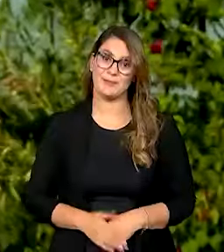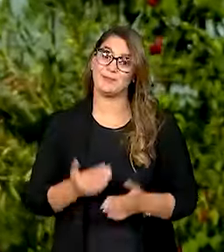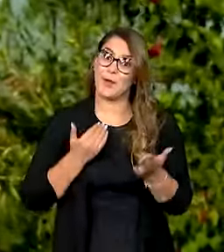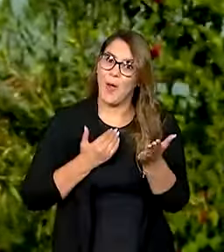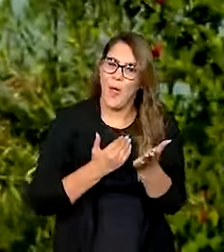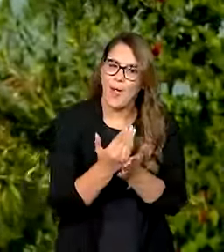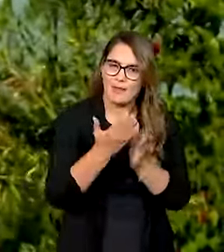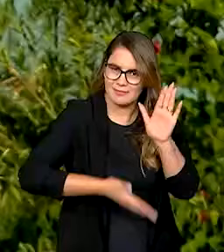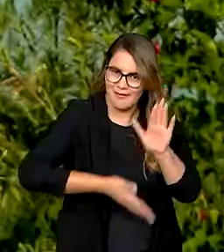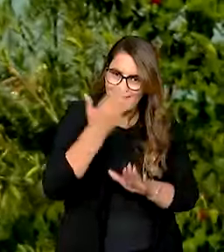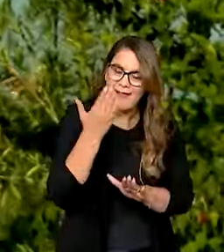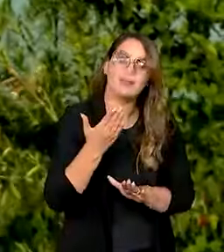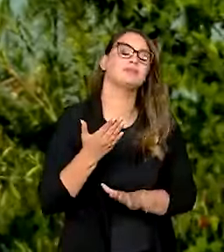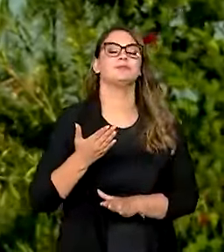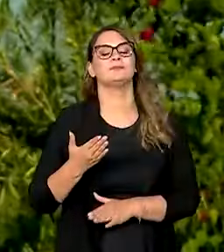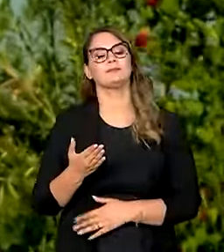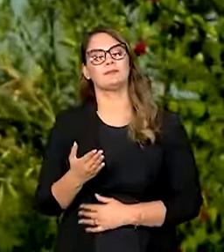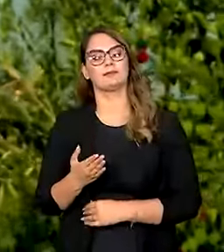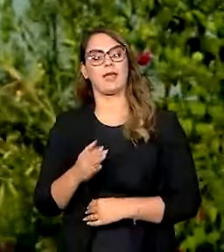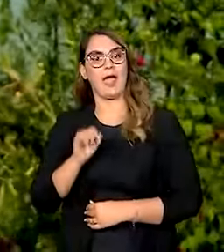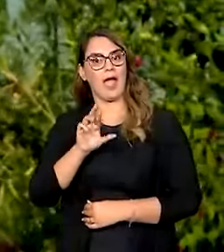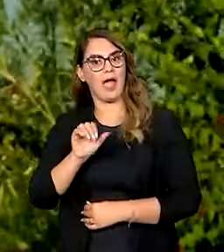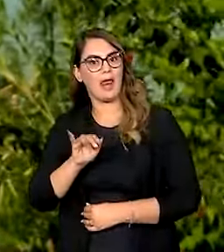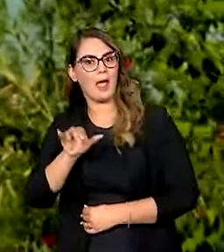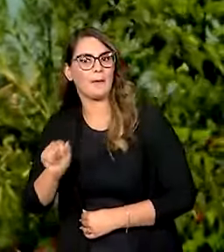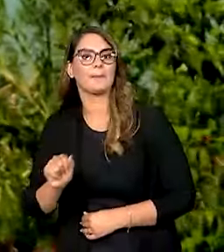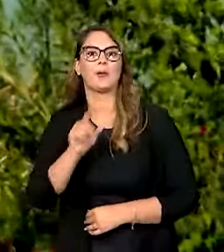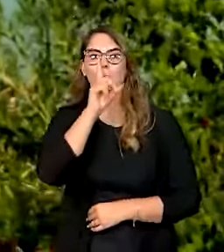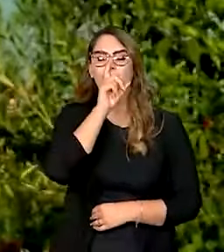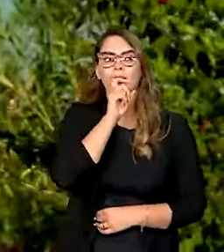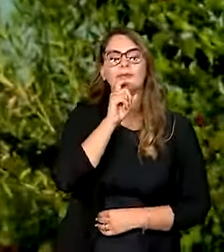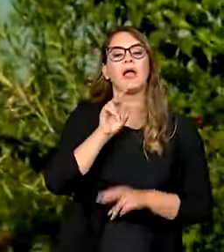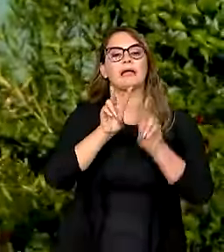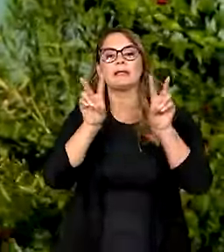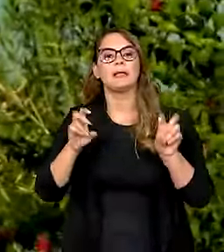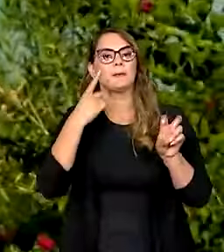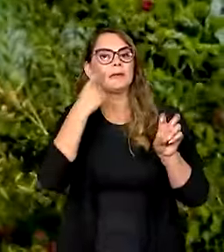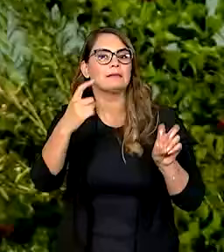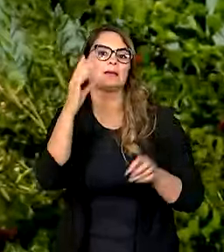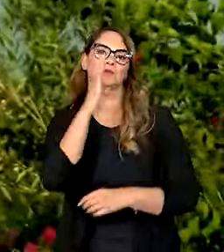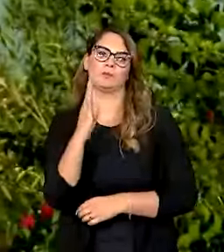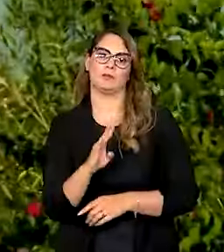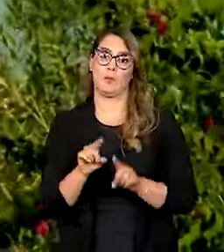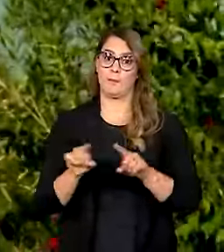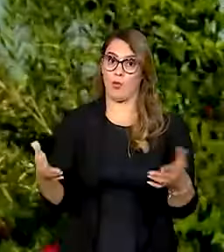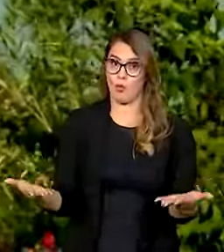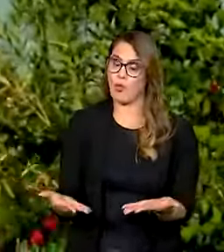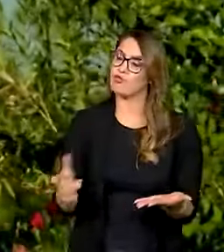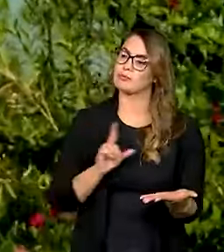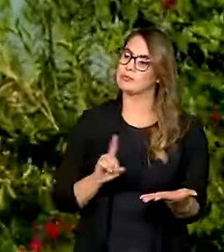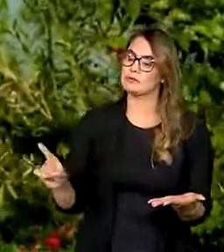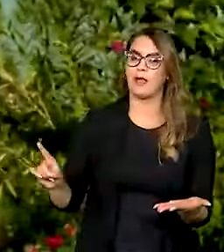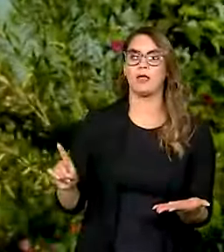começo de viagem, Arábia Saudita e Catar, o presidente Lula basicamente tratou de temas de interesse do Brasil. Mas hoje ele saiu daqui de